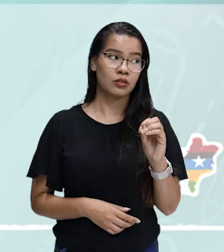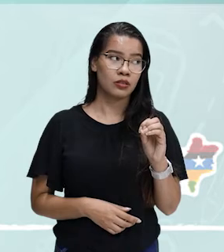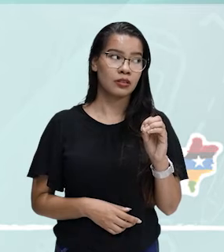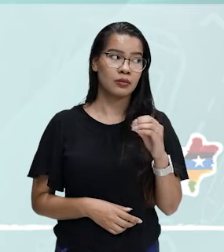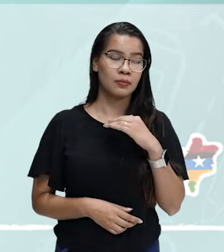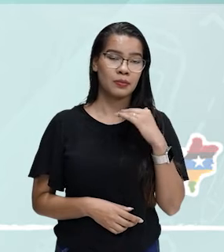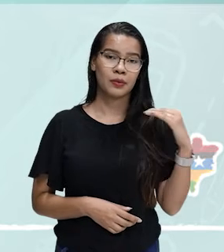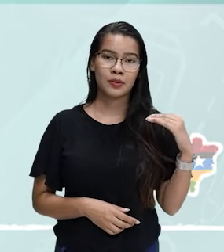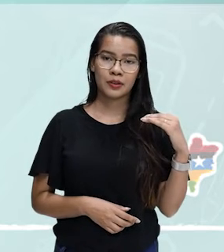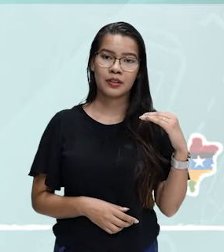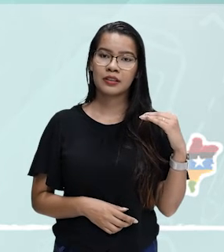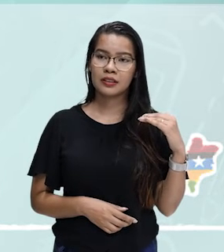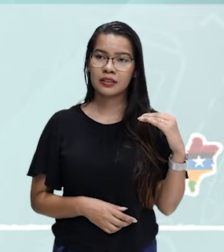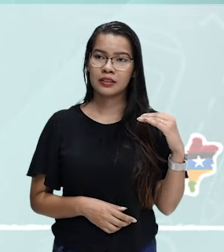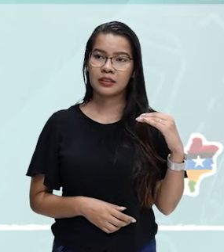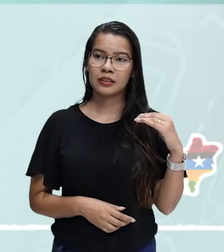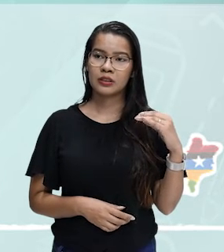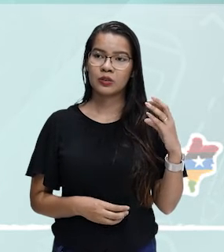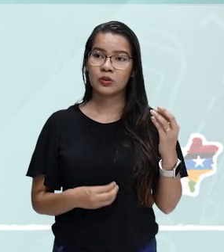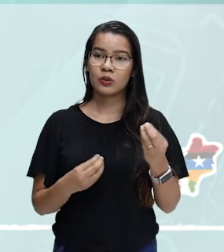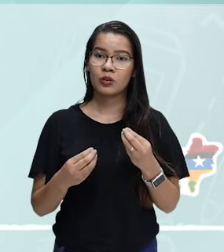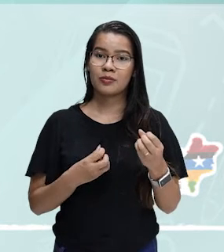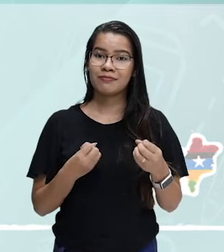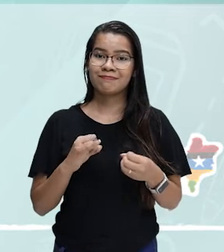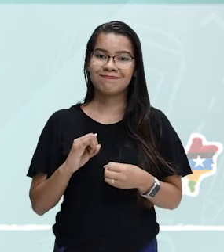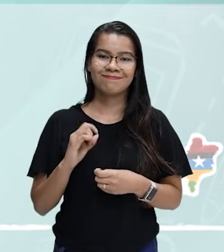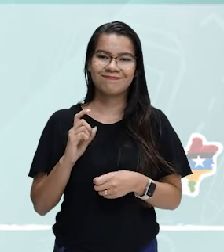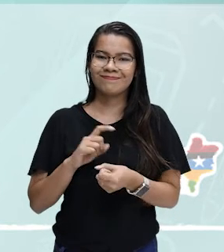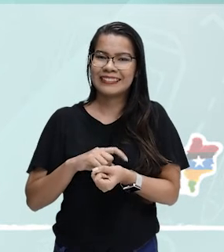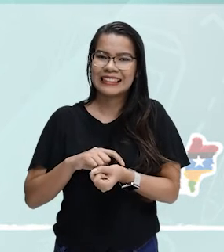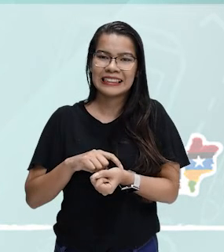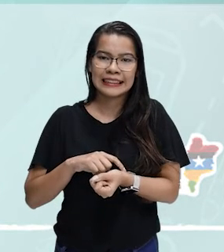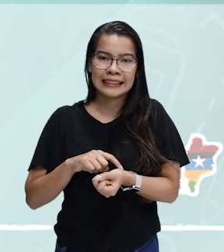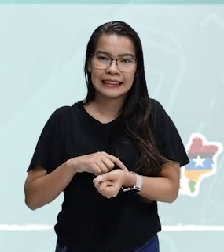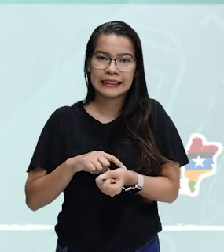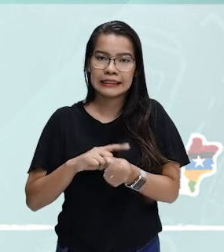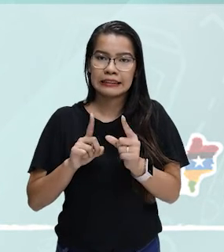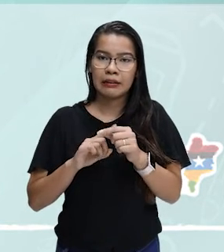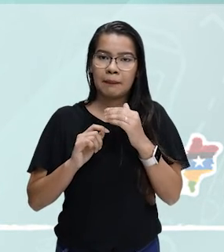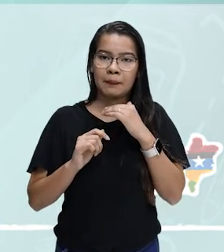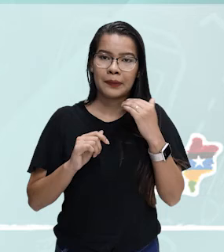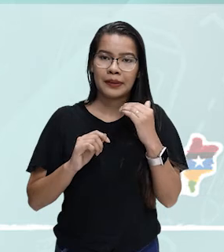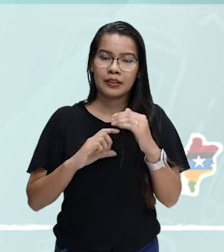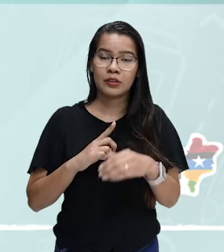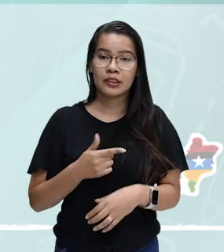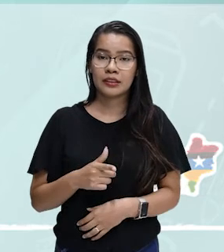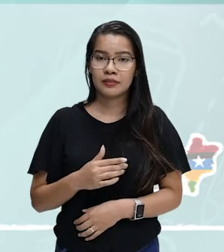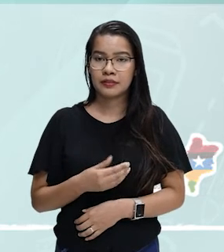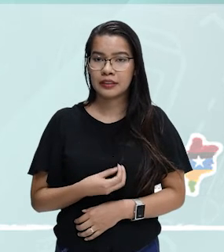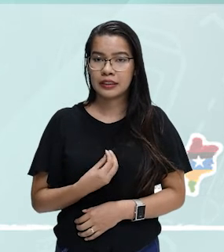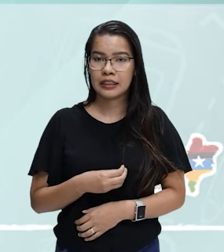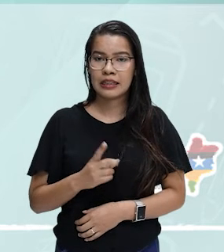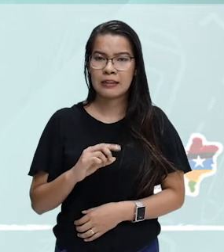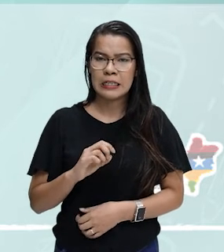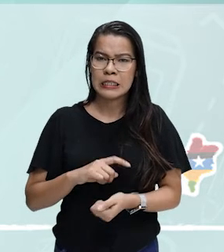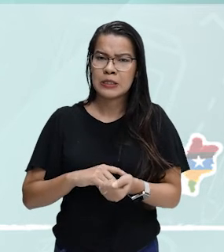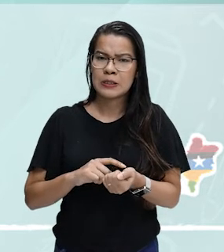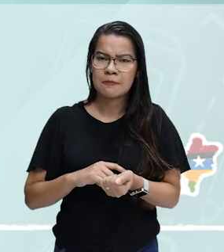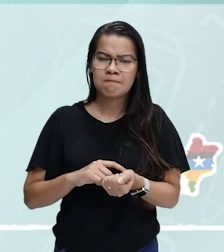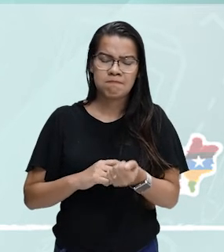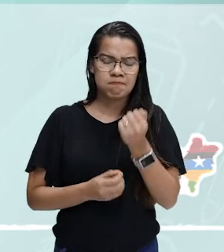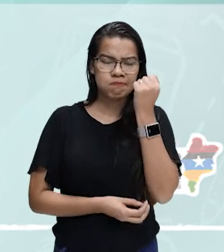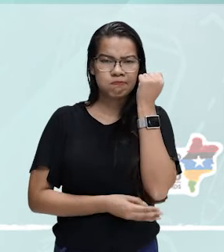ele morria-se, é no caso assim de se roer de ciúme, não é morrer no sentido de não ter vida, tá? Então, tudo tem